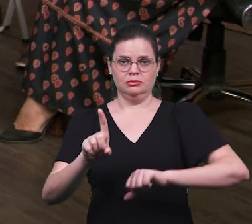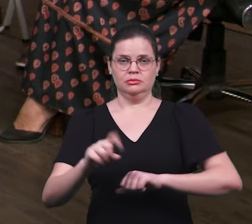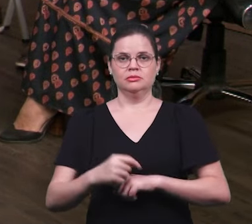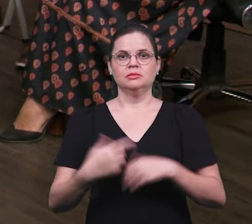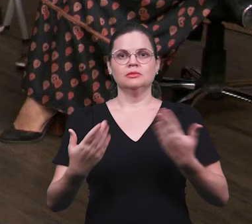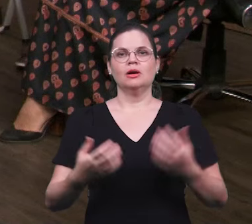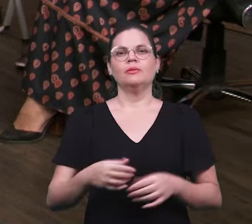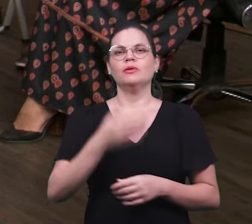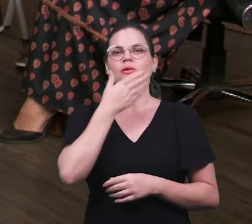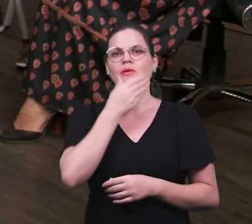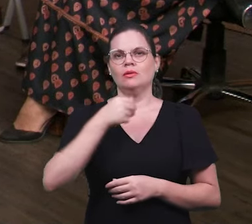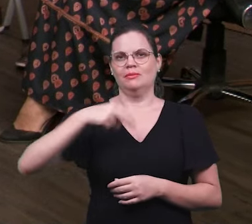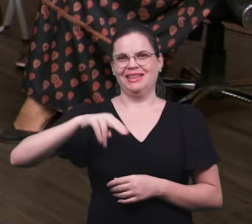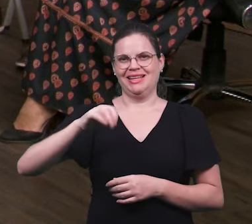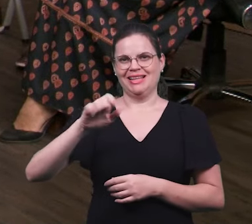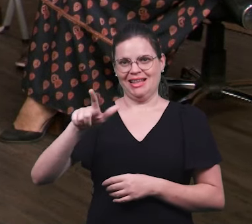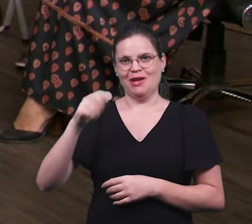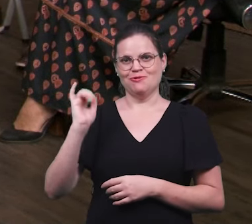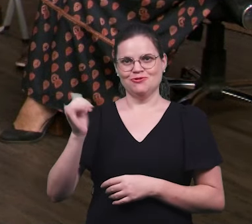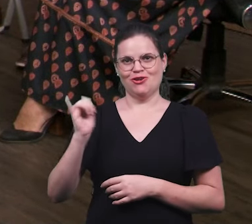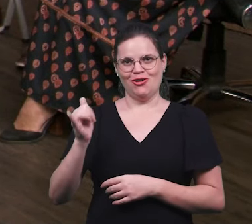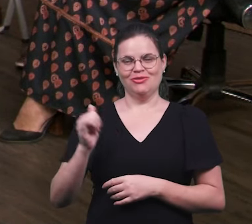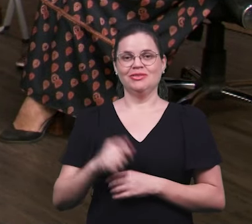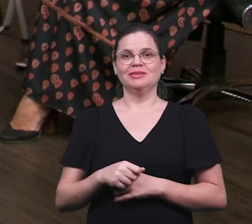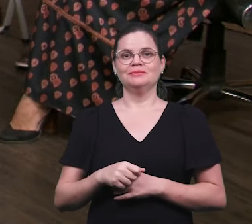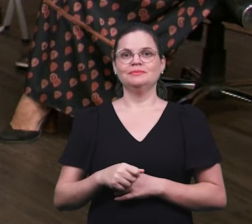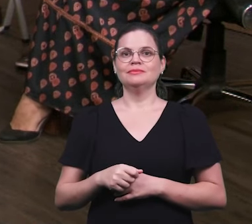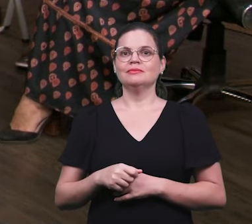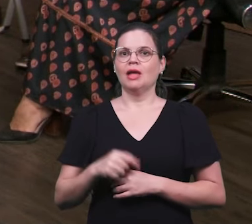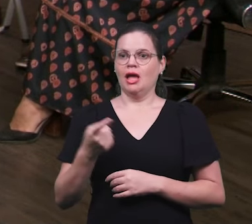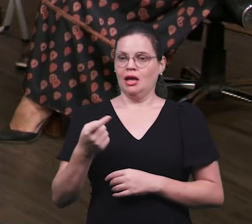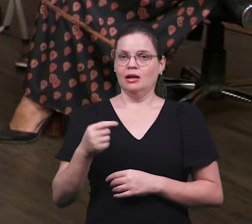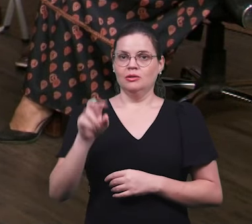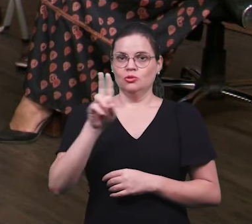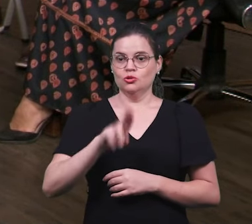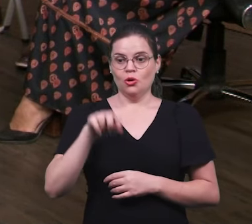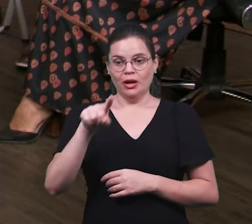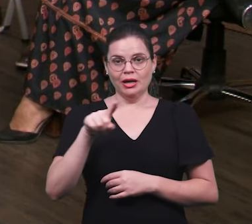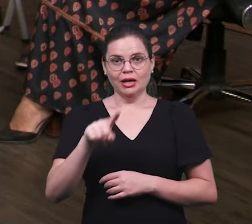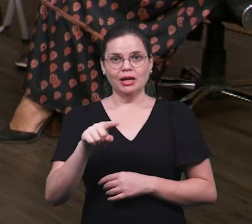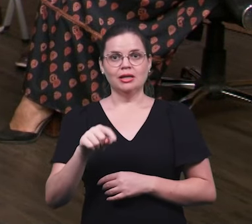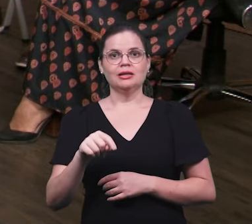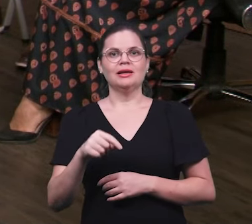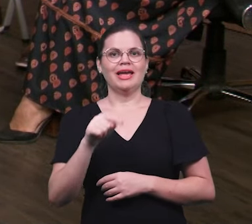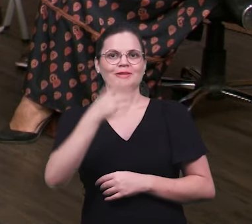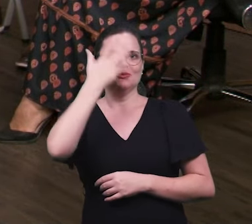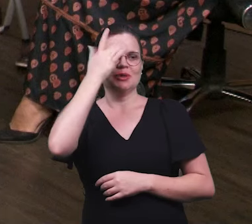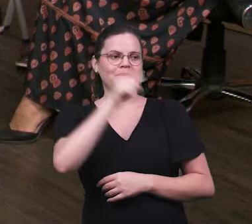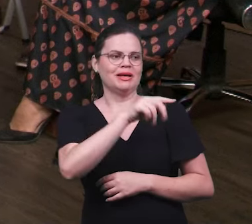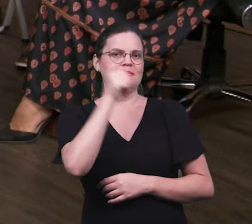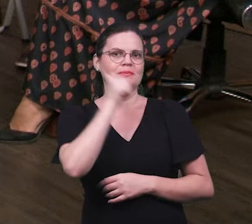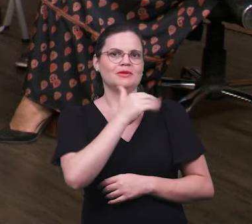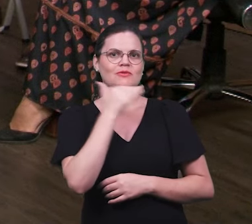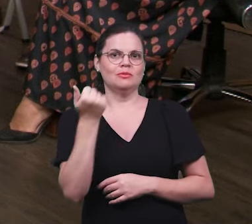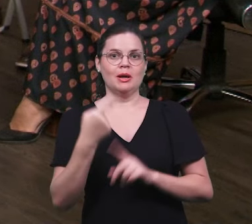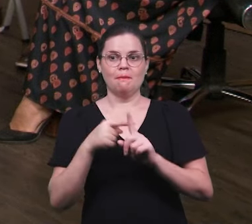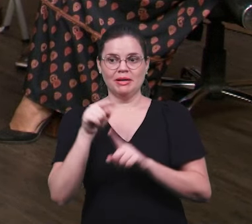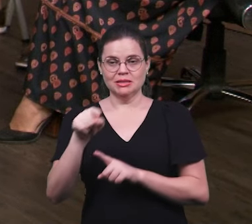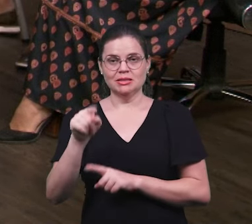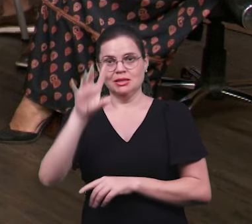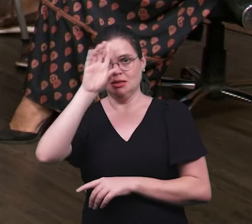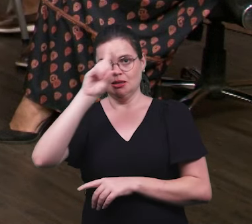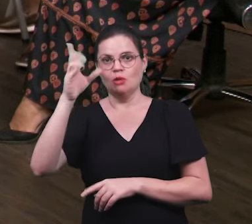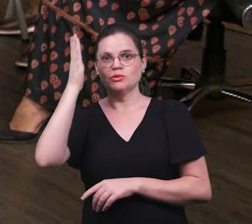ele saber que aquela jovem ia morrer, mas Deus sabia. E Deus deu a ela, através do Natanael, uma oportunidade de ouvir do